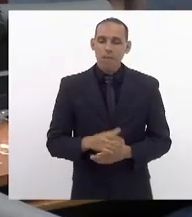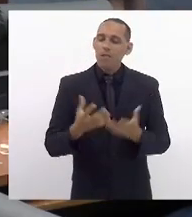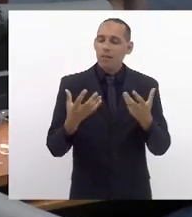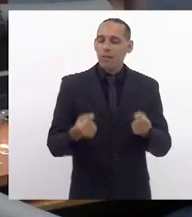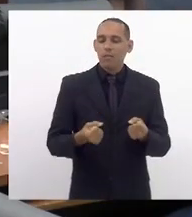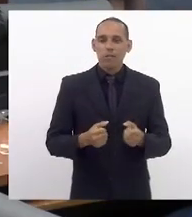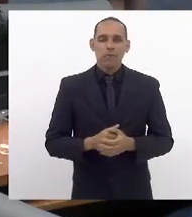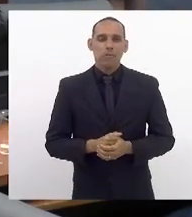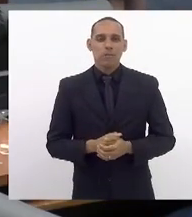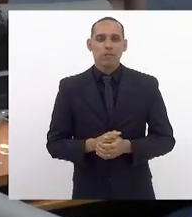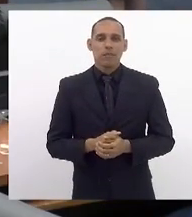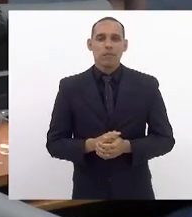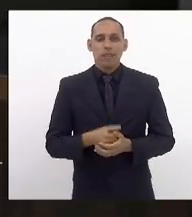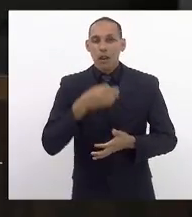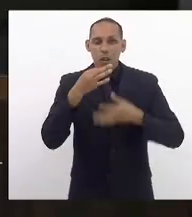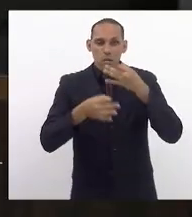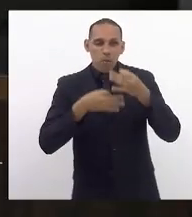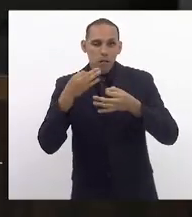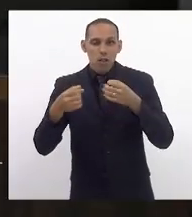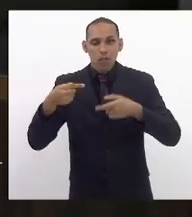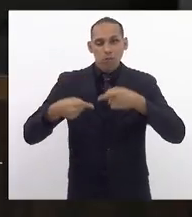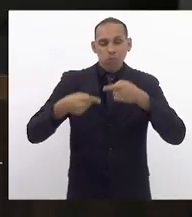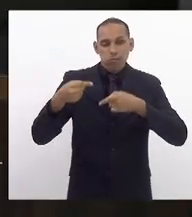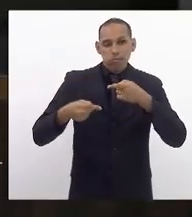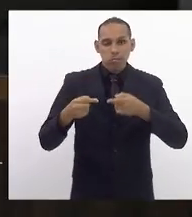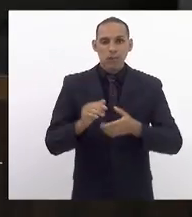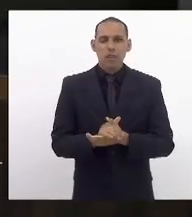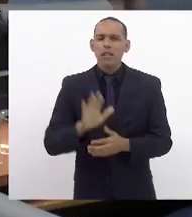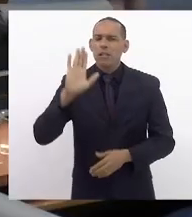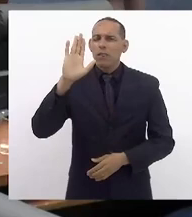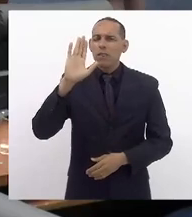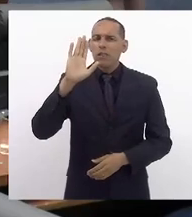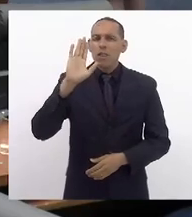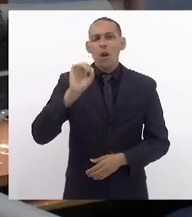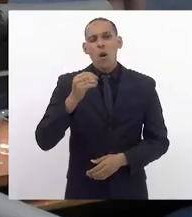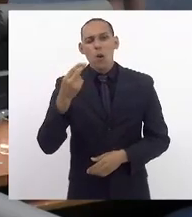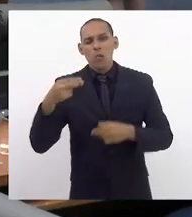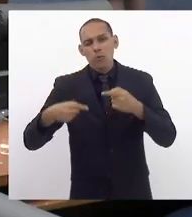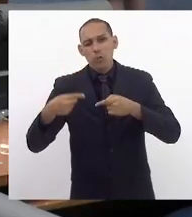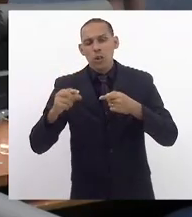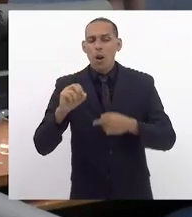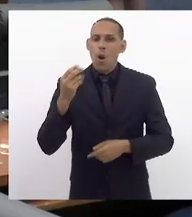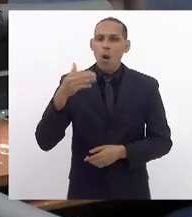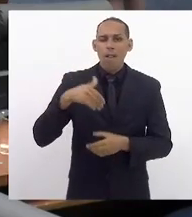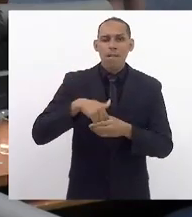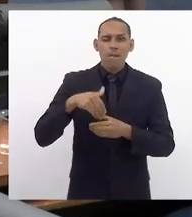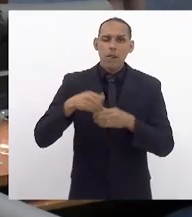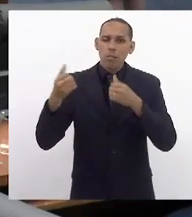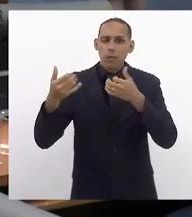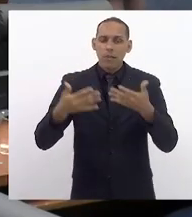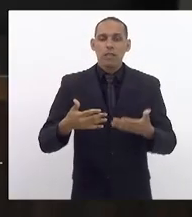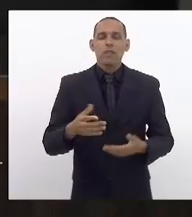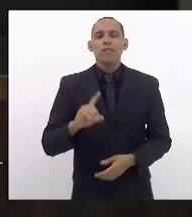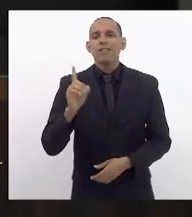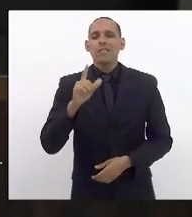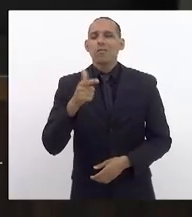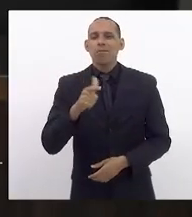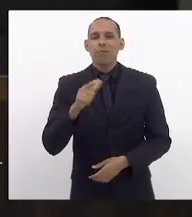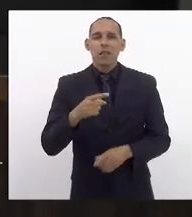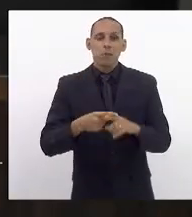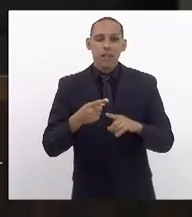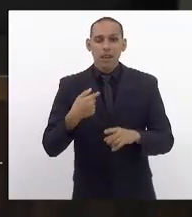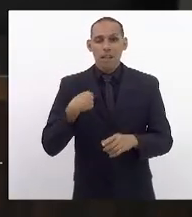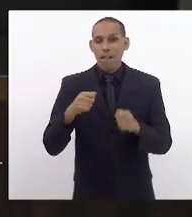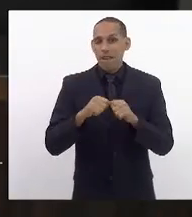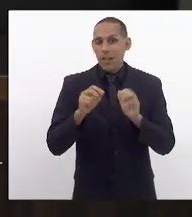Favorável. Os pareceres emitidos em discussão. Eu queria ou discutir ou declarar voto, senhor presidente. Não, não vai ter, porque eu mesmo